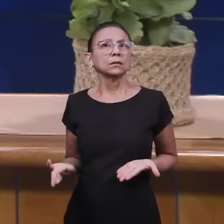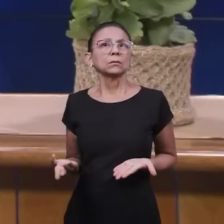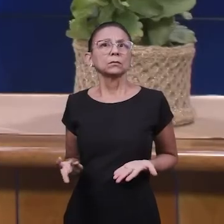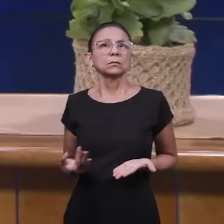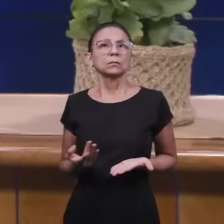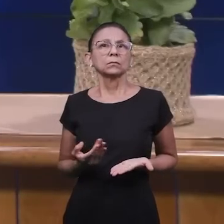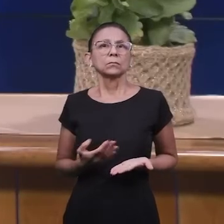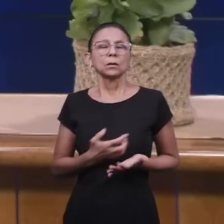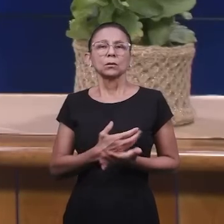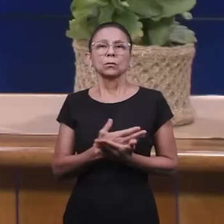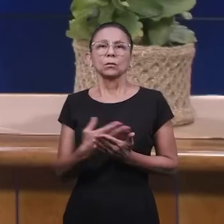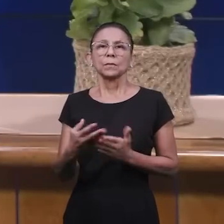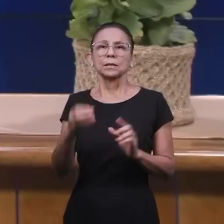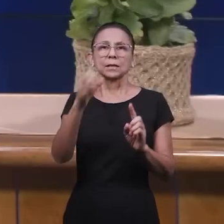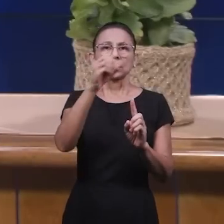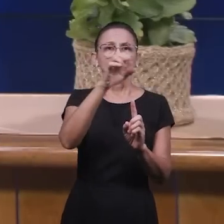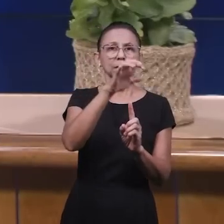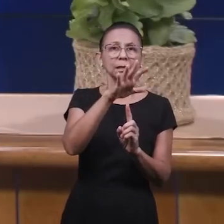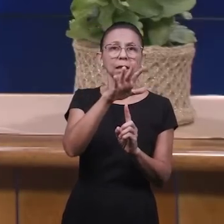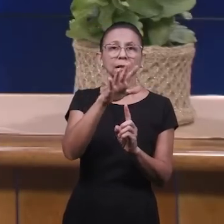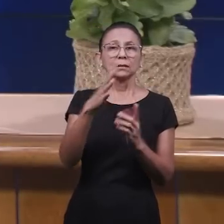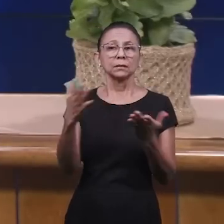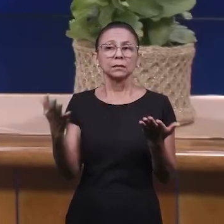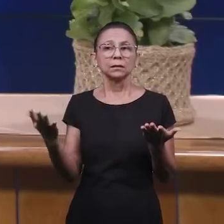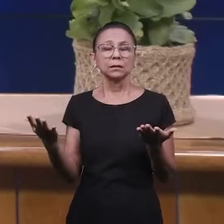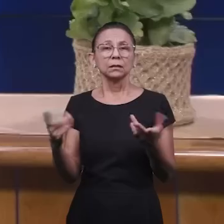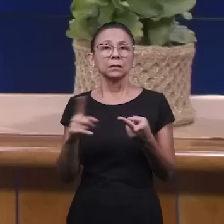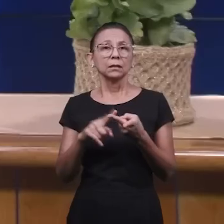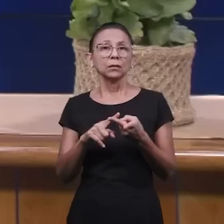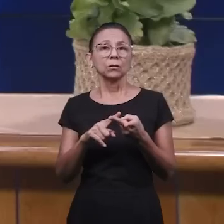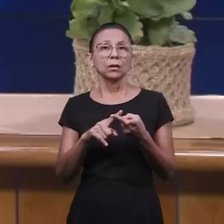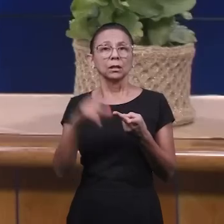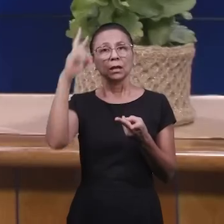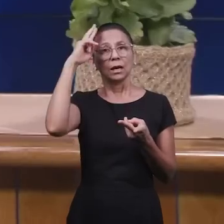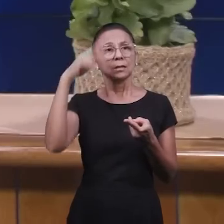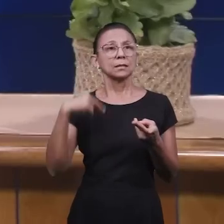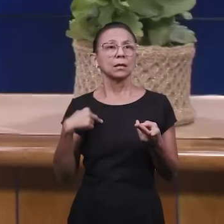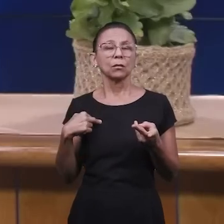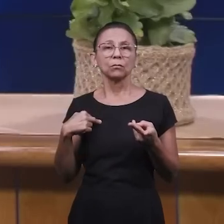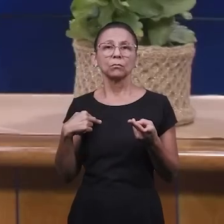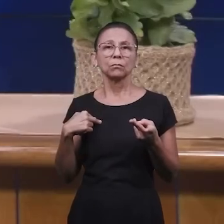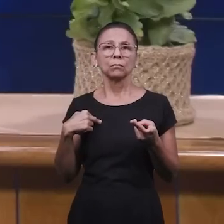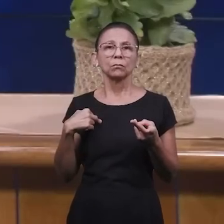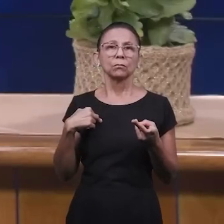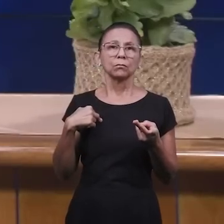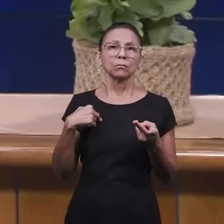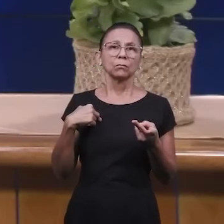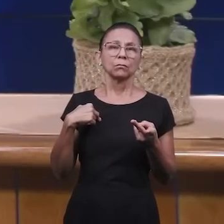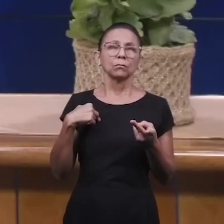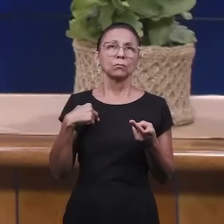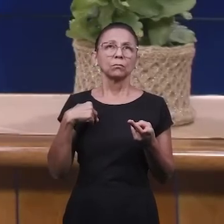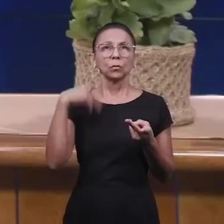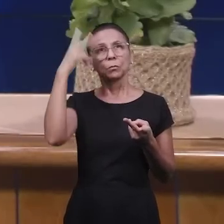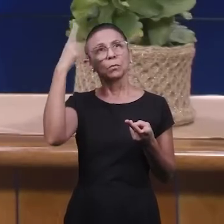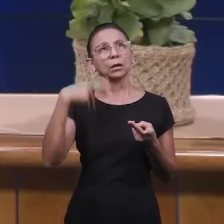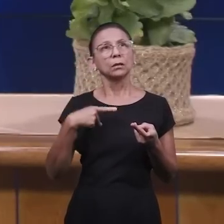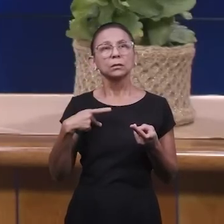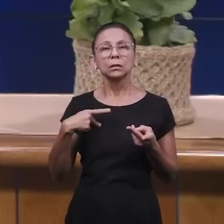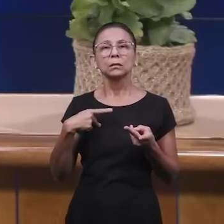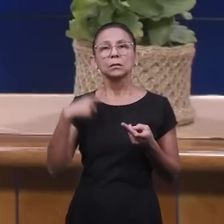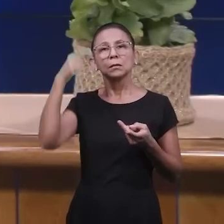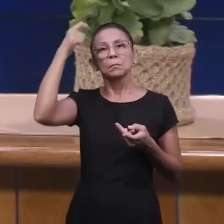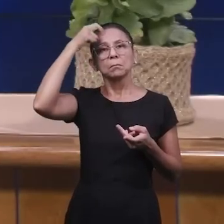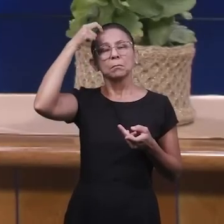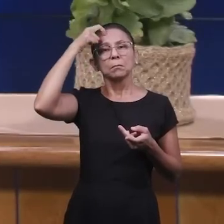me desamparou, amando o presente século. É quando o homem esquece que há um projeto